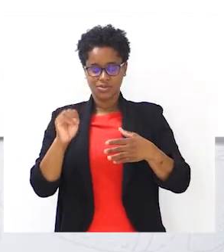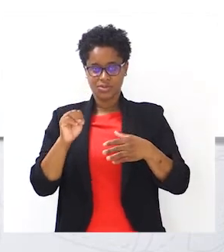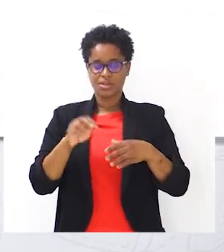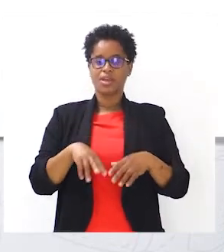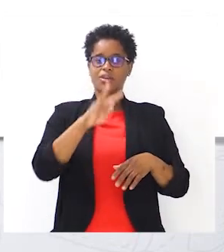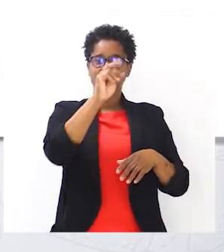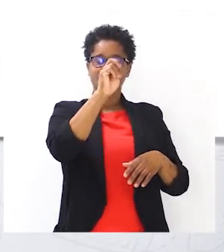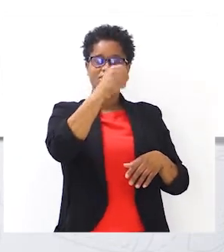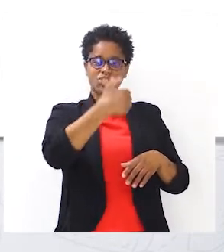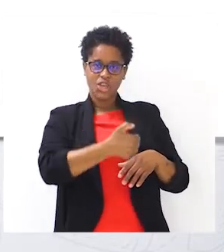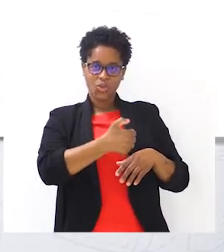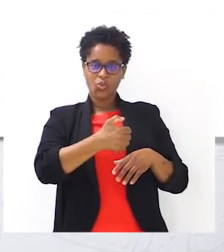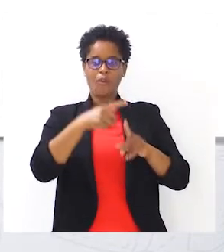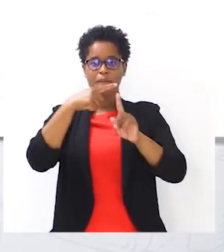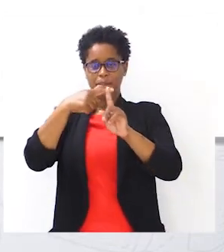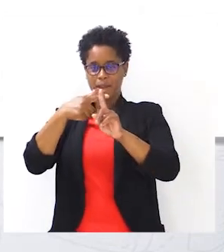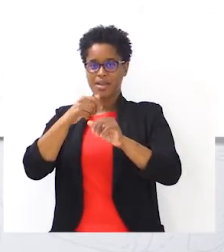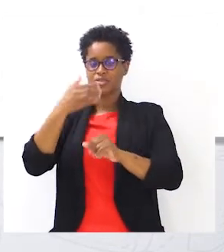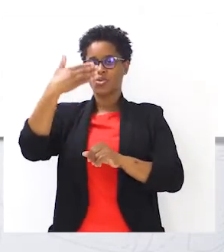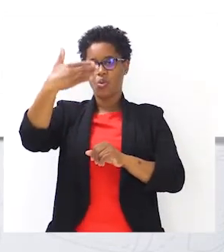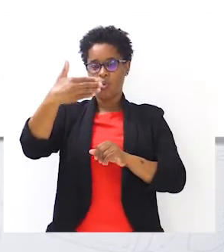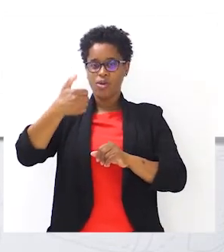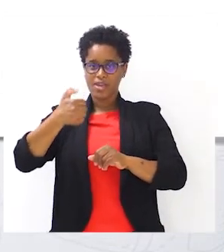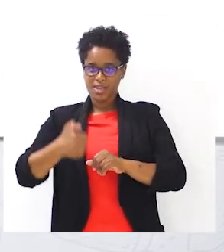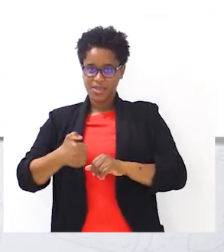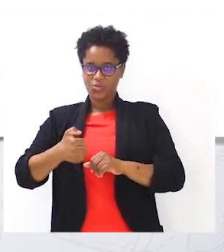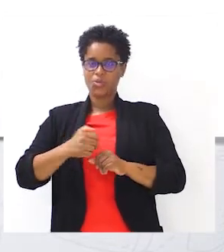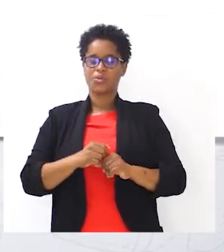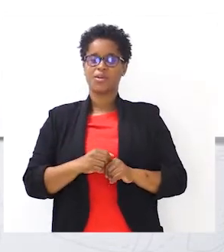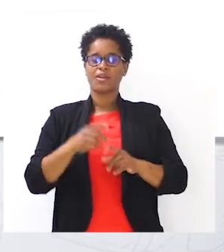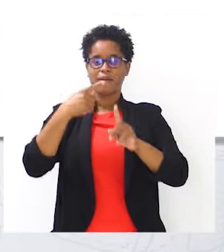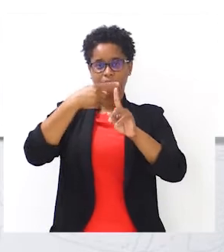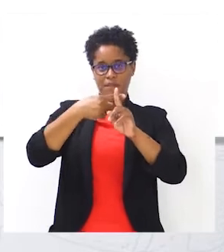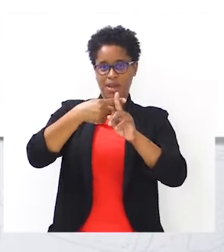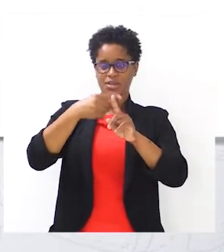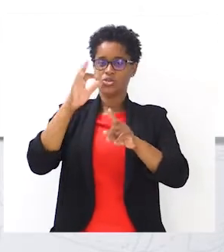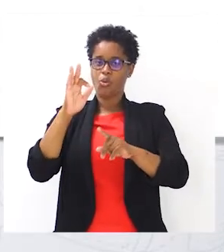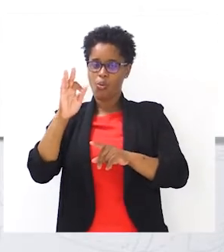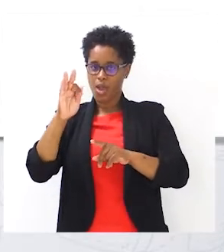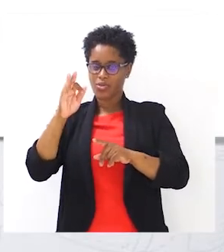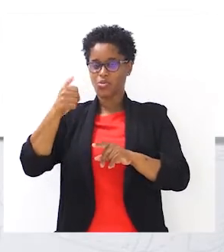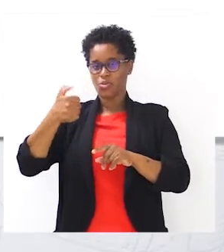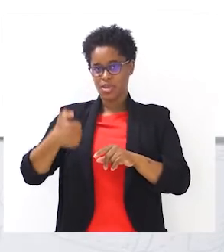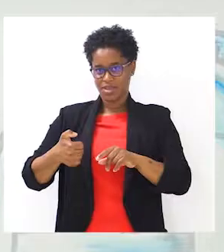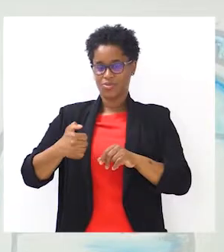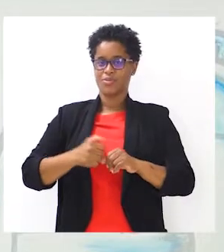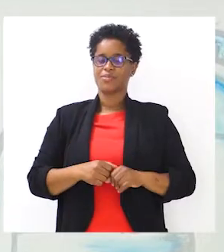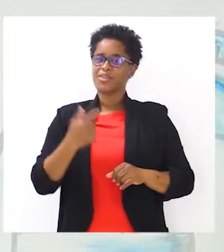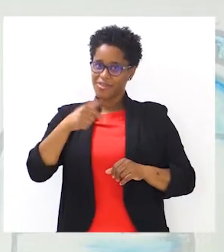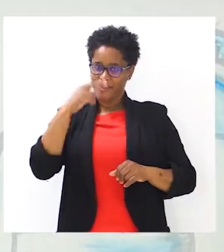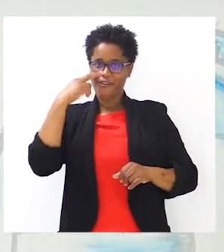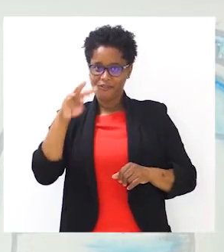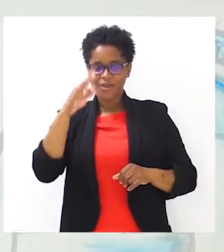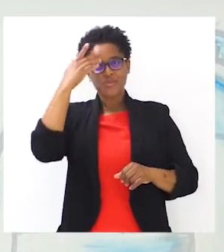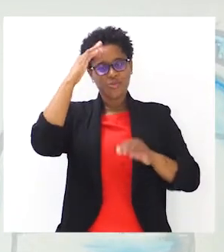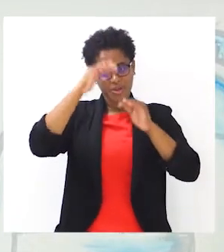3 quinto mais 1 quinto mais 4 quinto. Estão a ver